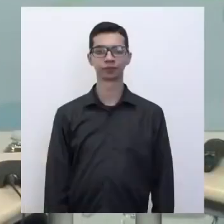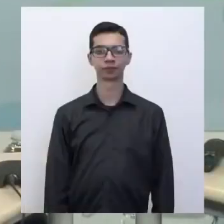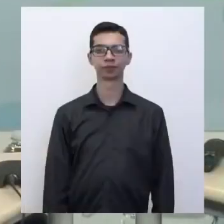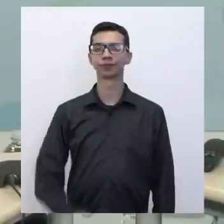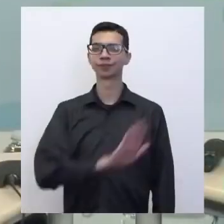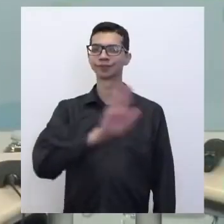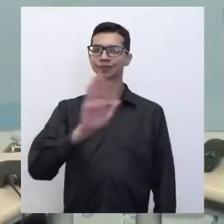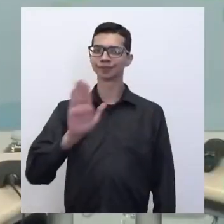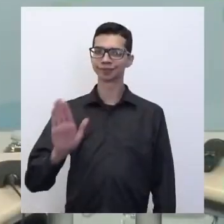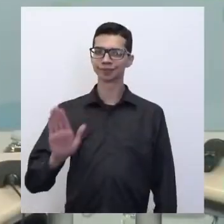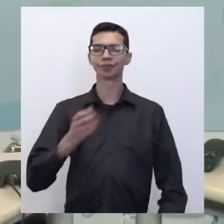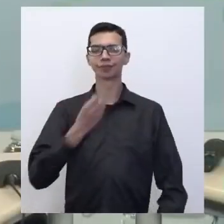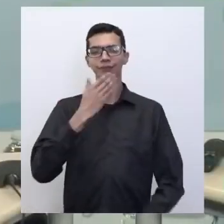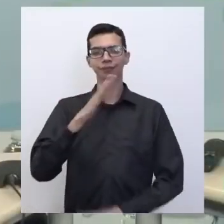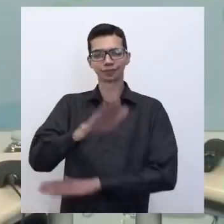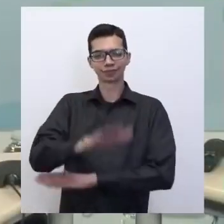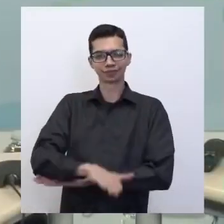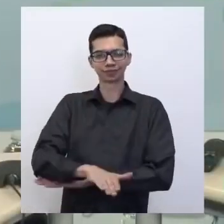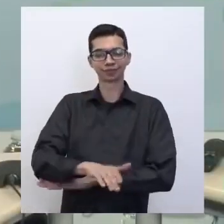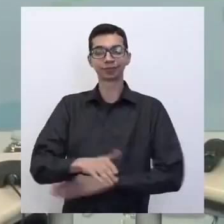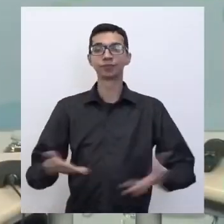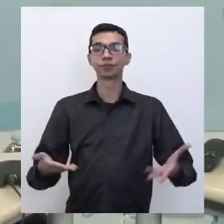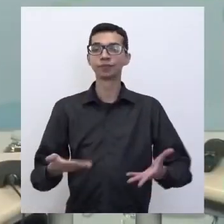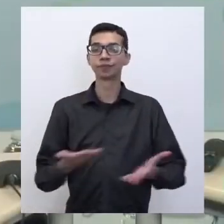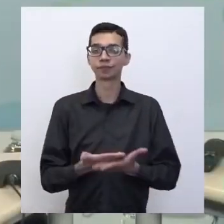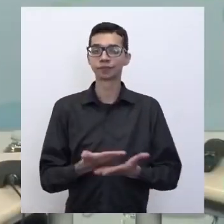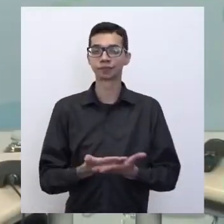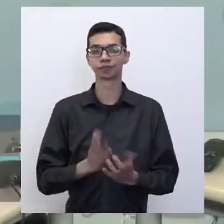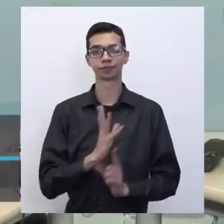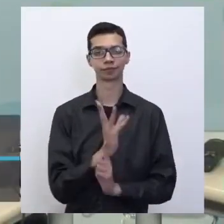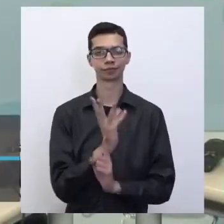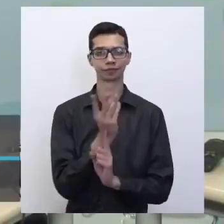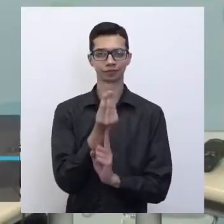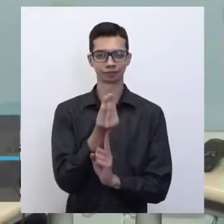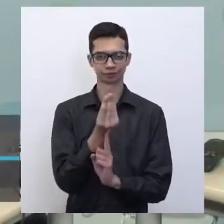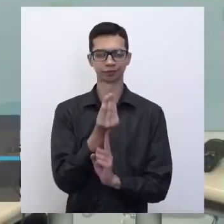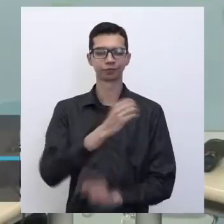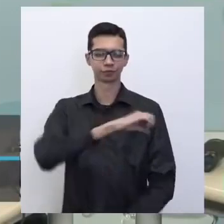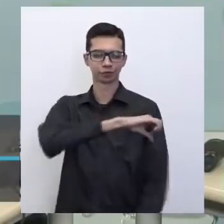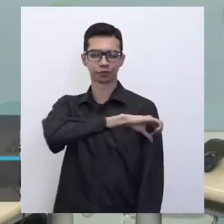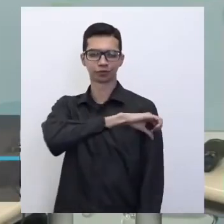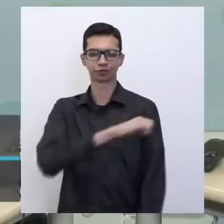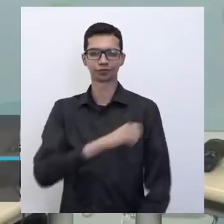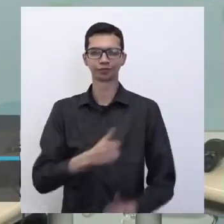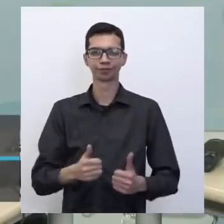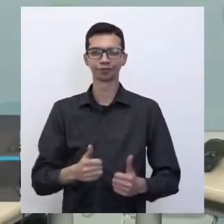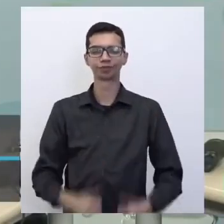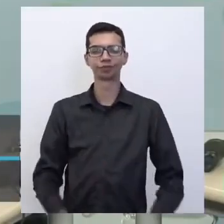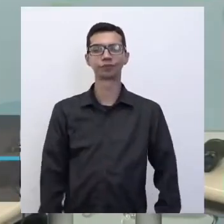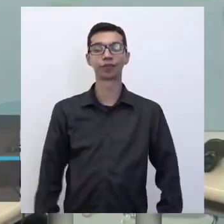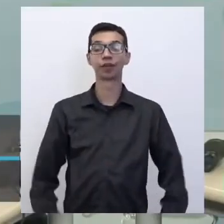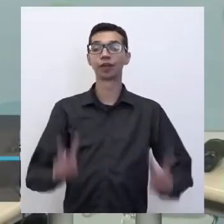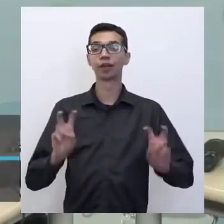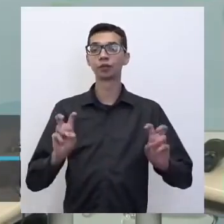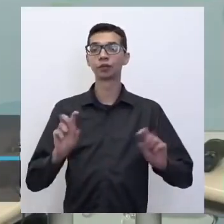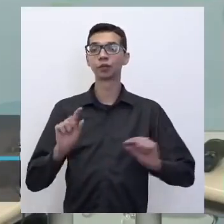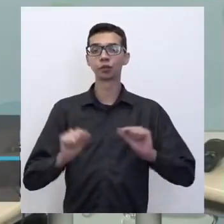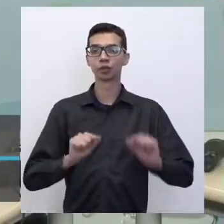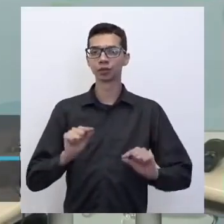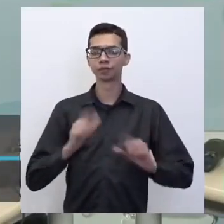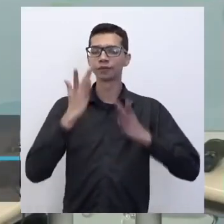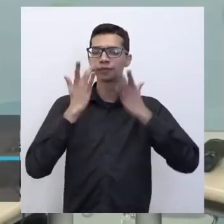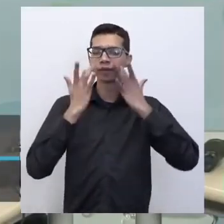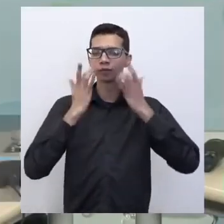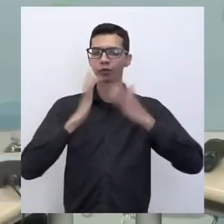Olá, alunos, boa tarde. Esta é uma aula de arte para o 9º ano do ensino fundamental. O tema de nossa aula hoje é Teatro